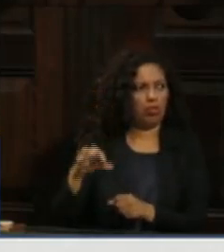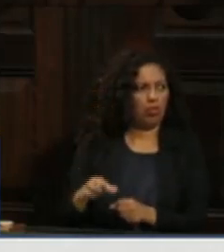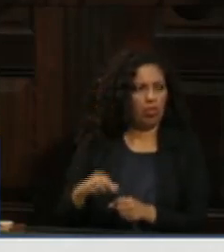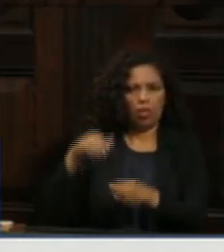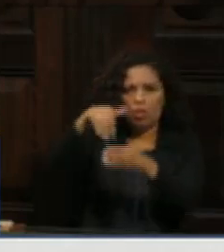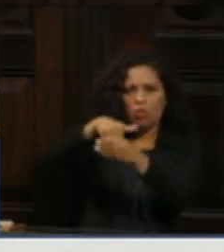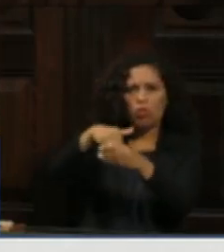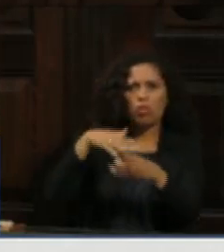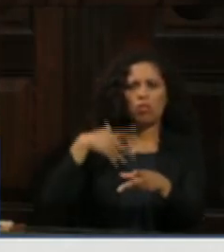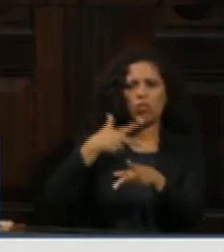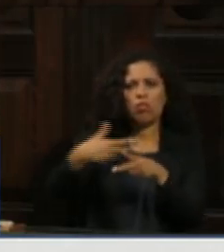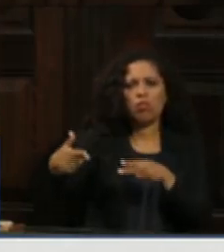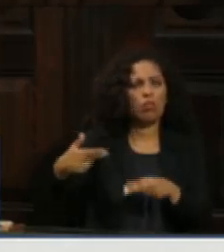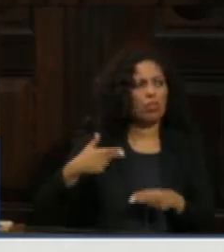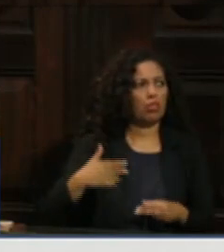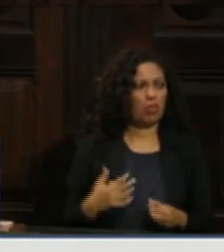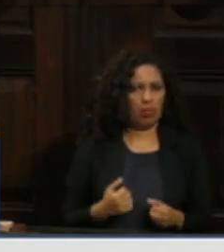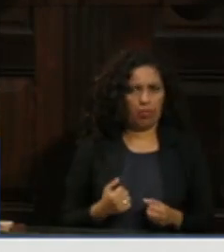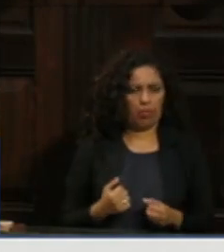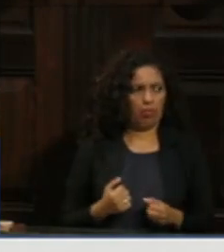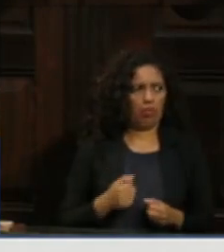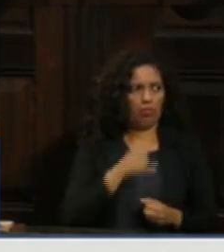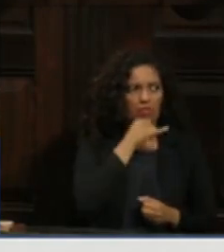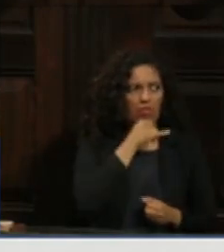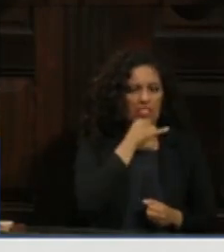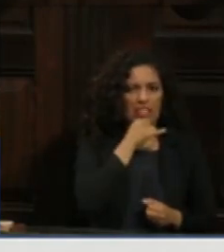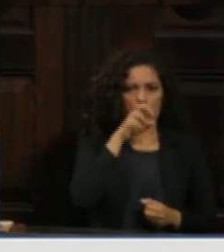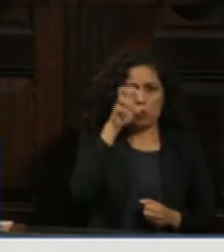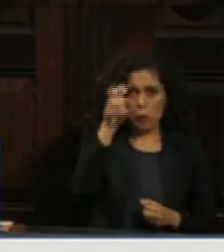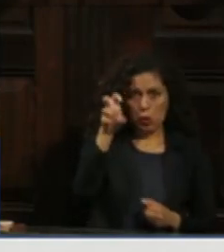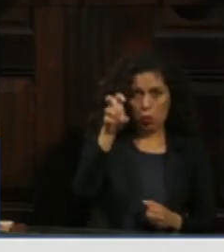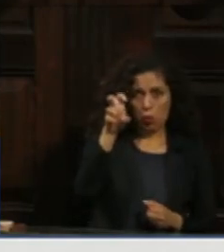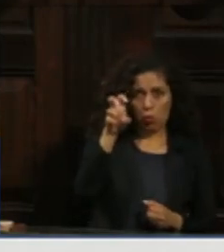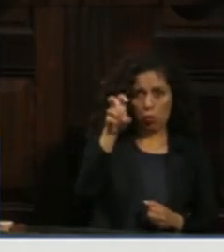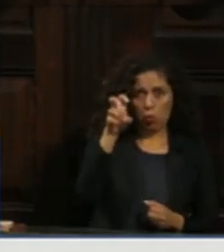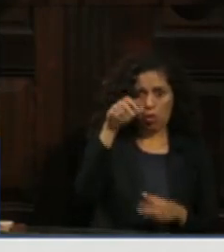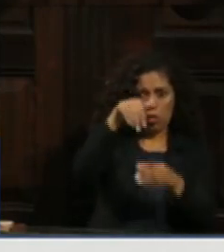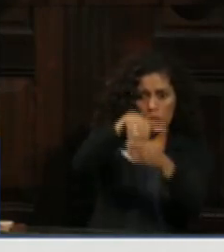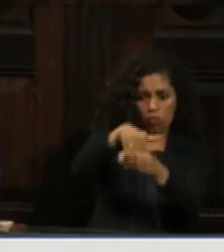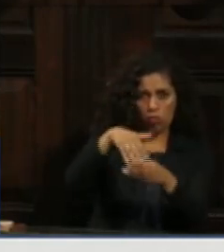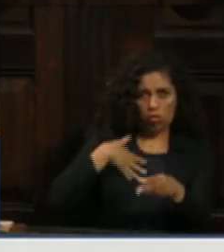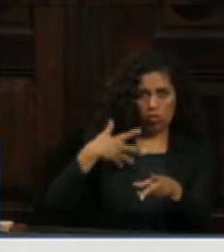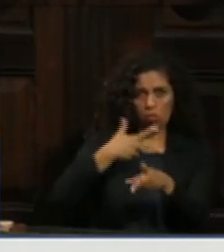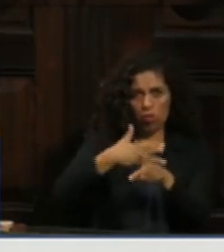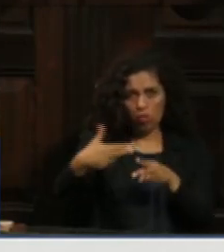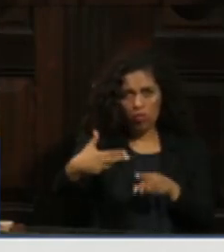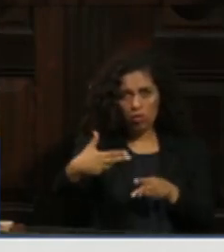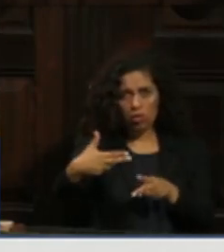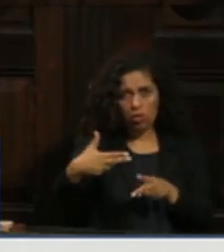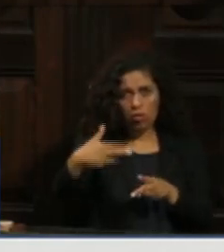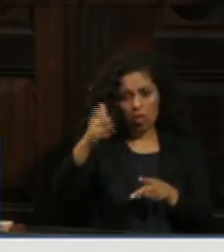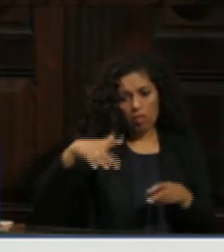respeito. Onde vamos parar? Onde vamos parar? Onde vamos parar?